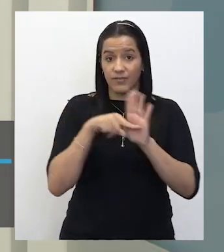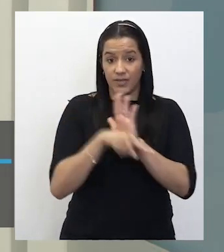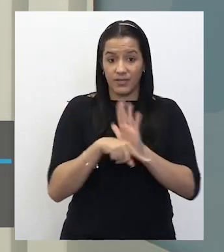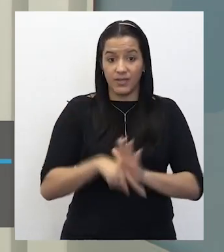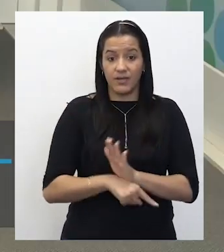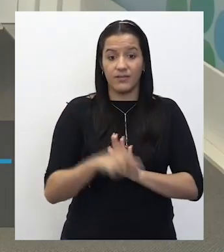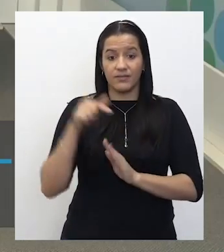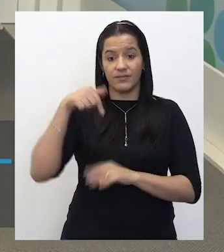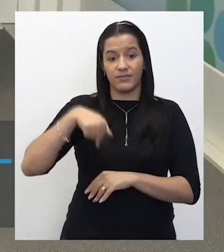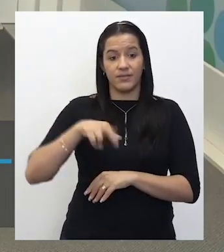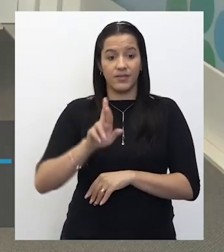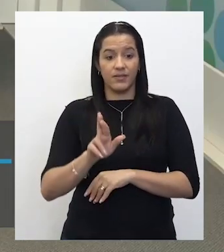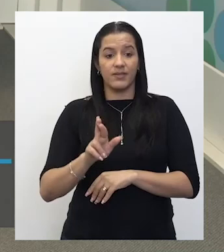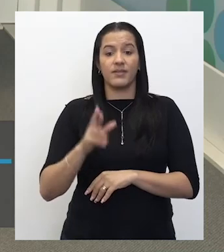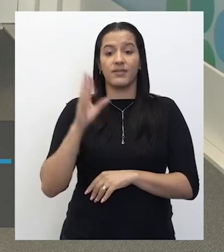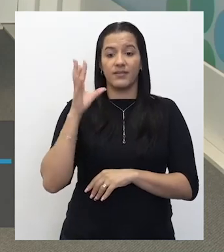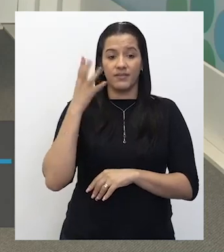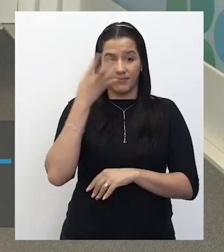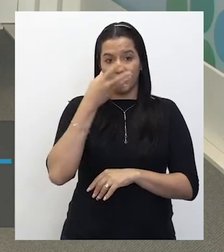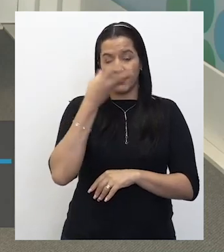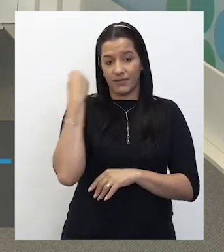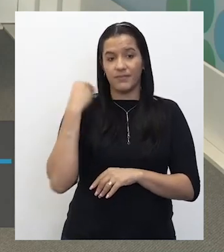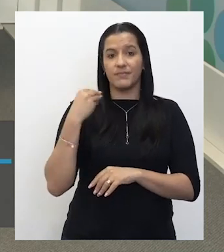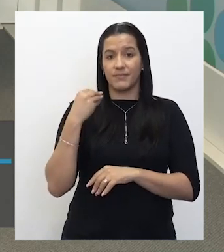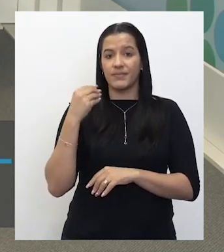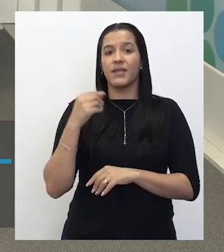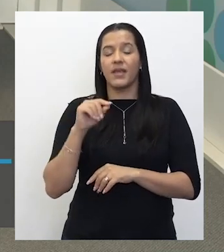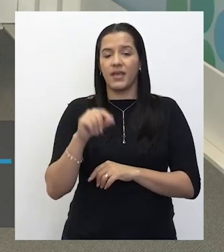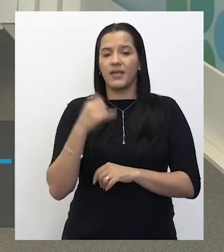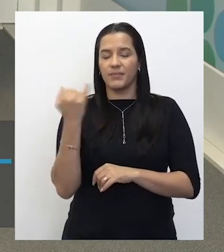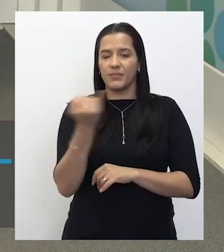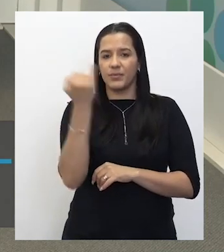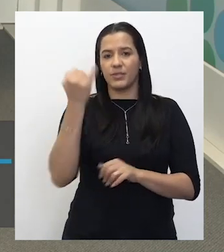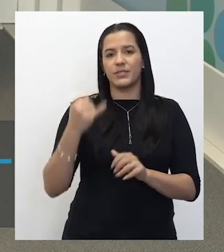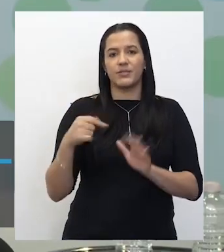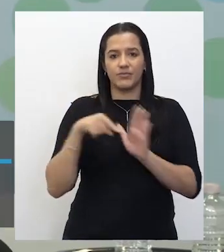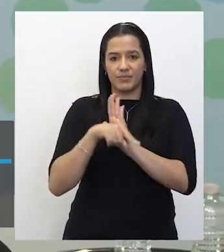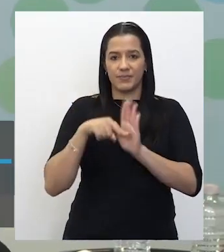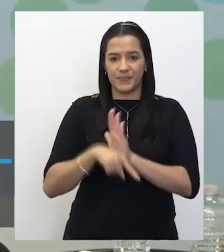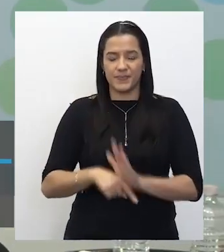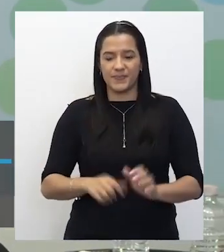Né, Sara? Isso, é muito importante esse feedback para a gente sempre melhorar,